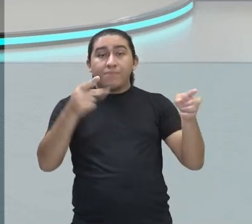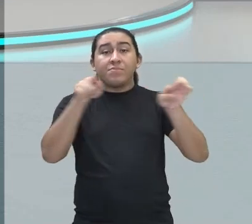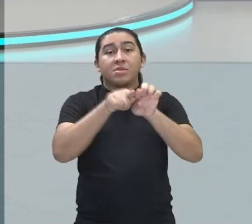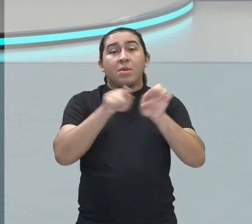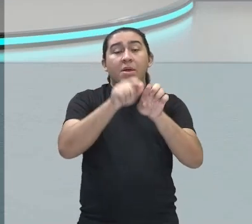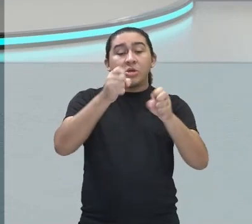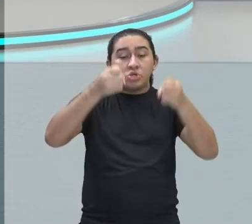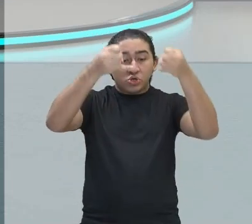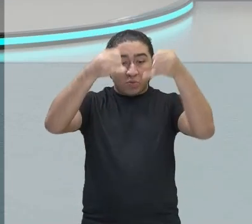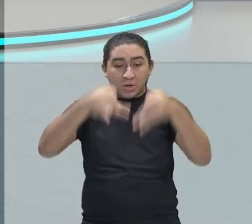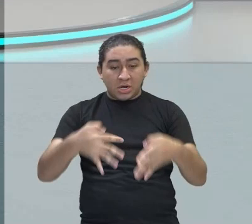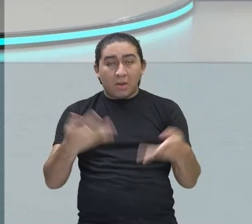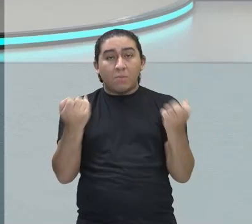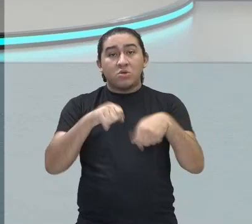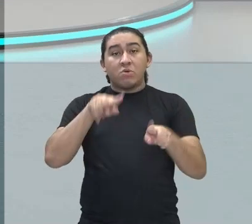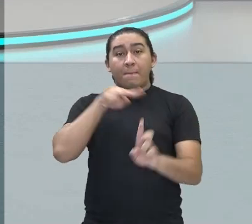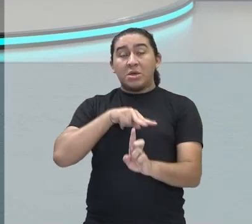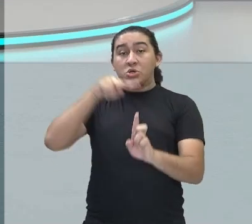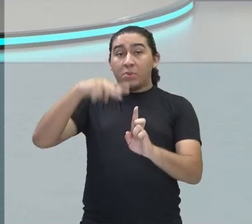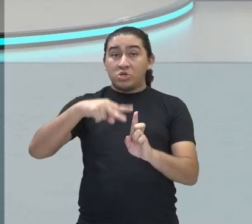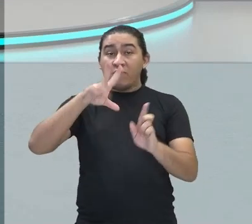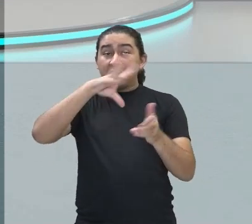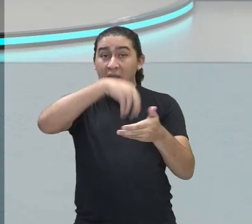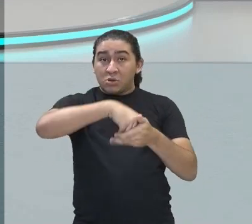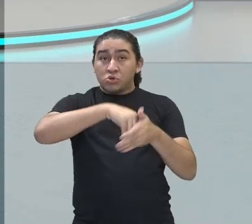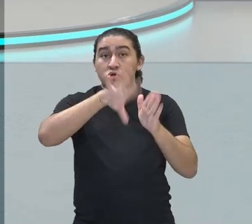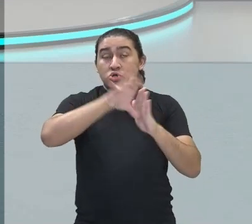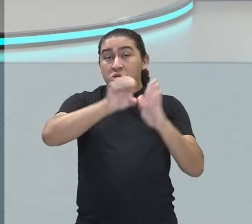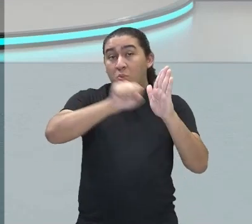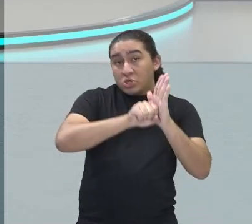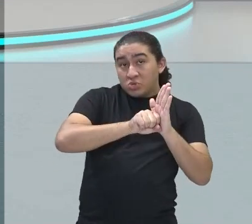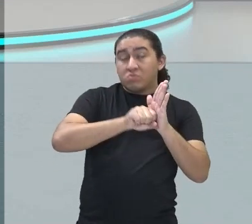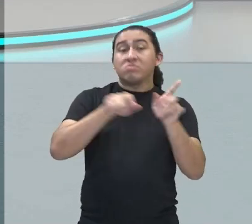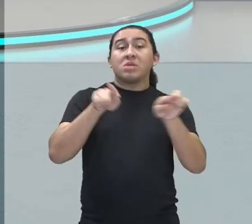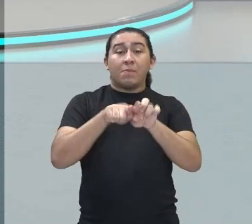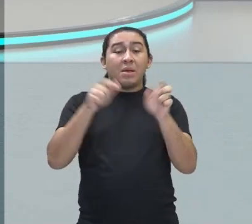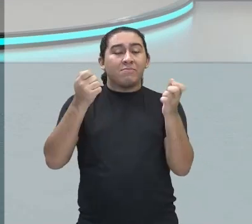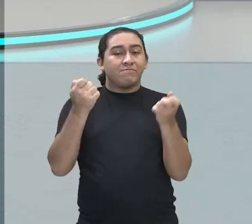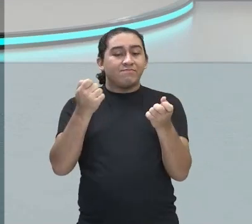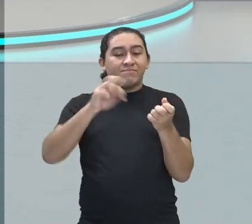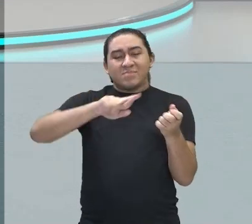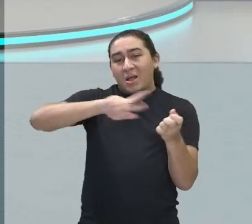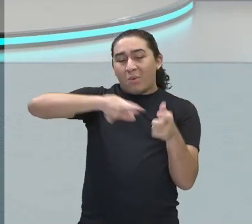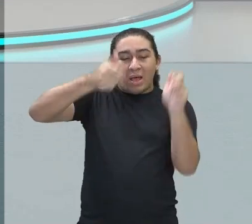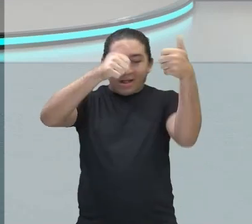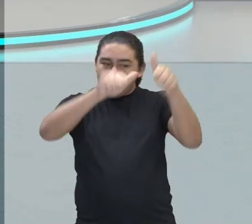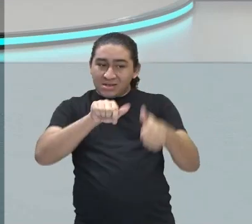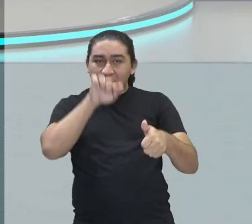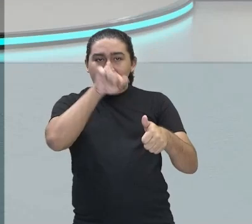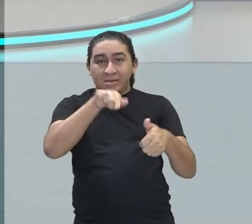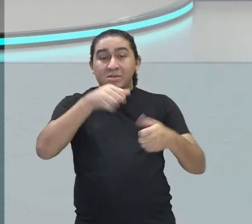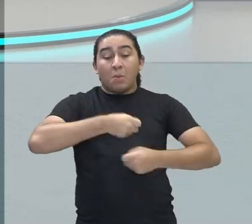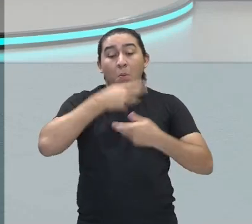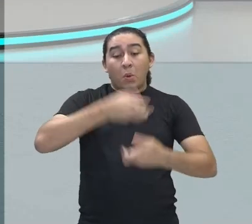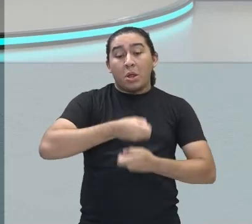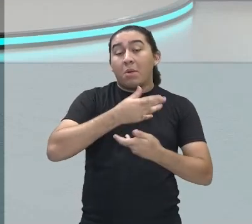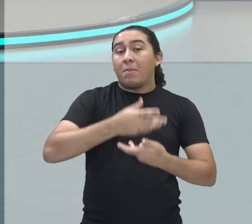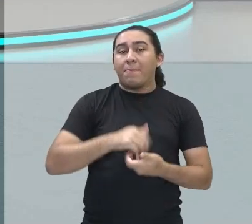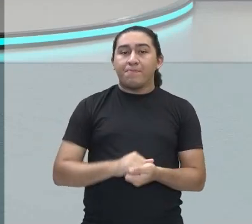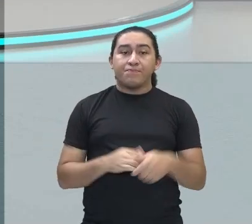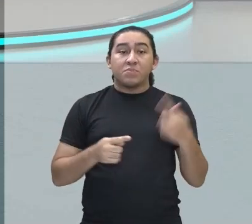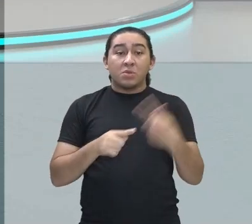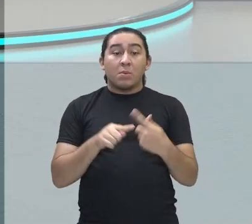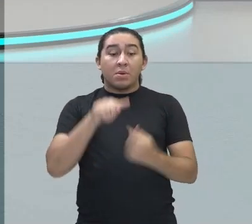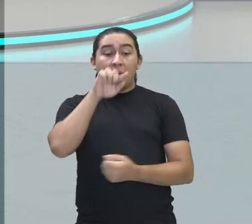também, segundo a perspectiva simbolista, não deveríamos analisar esse poema, já que